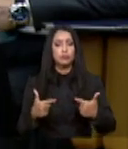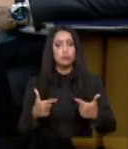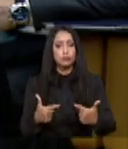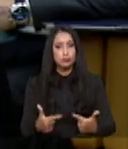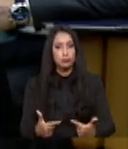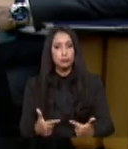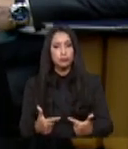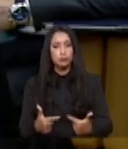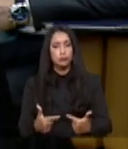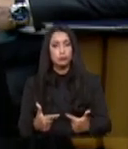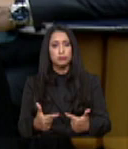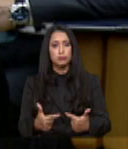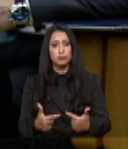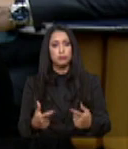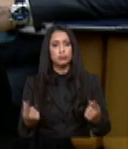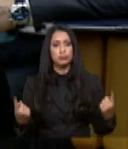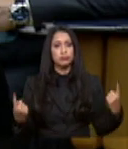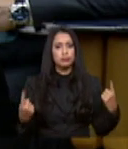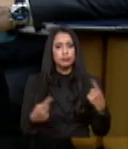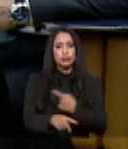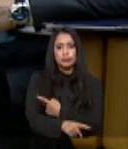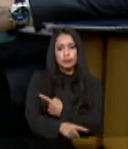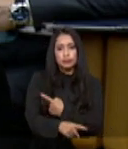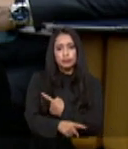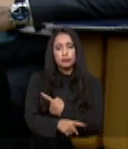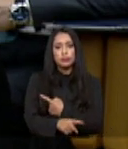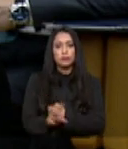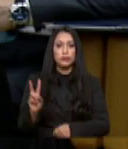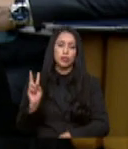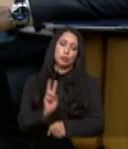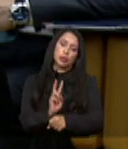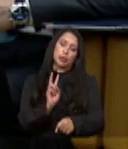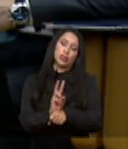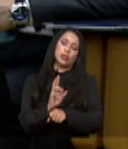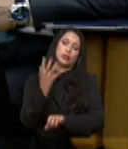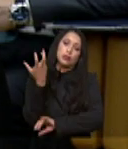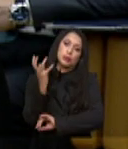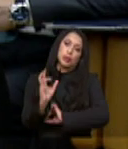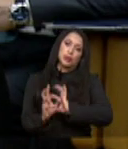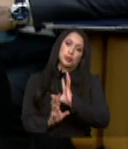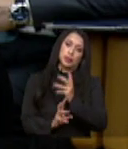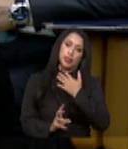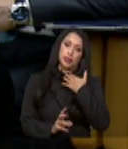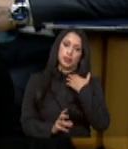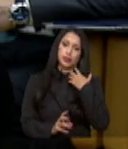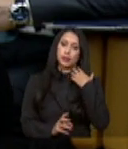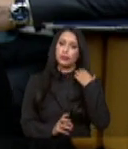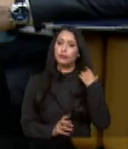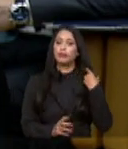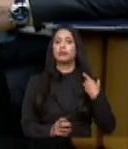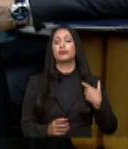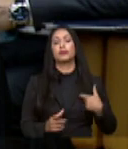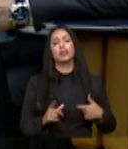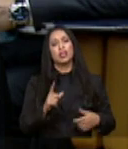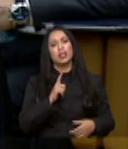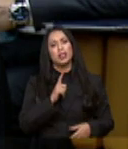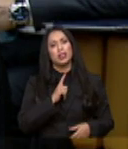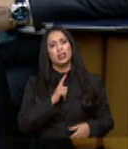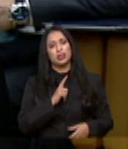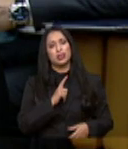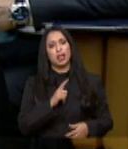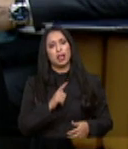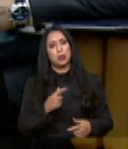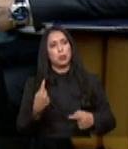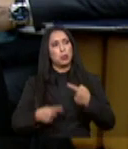em um caminho contrário à proteção do meio ambiente, em atos de desmonte,